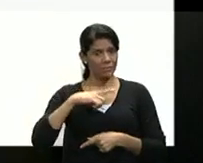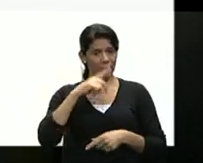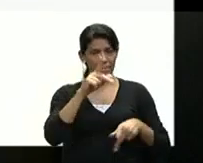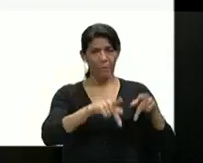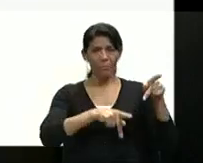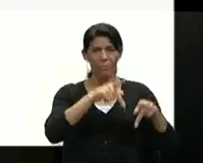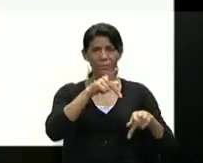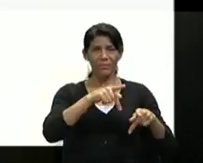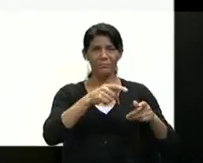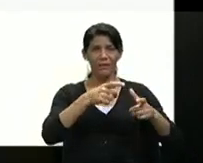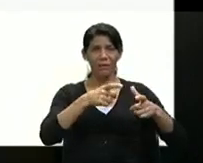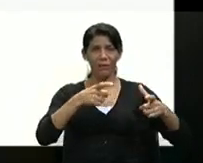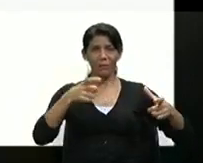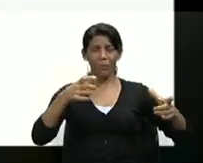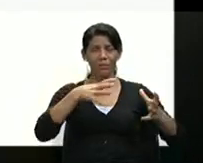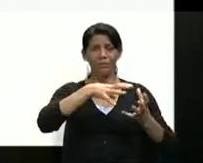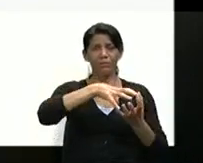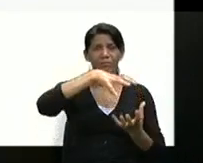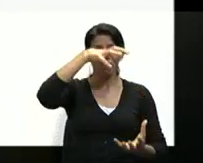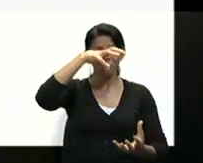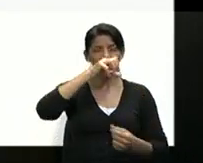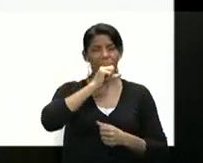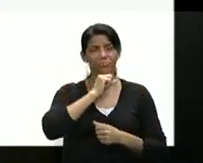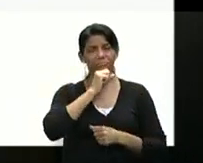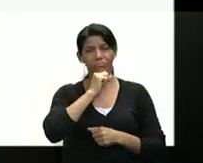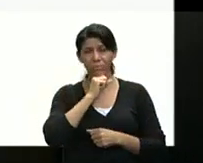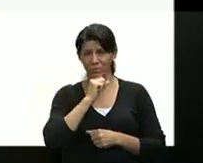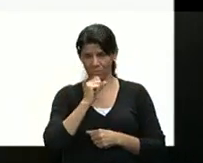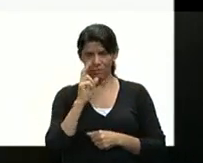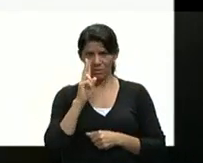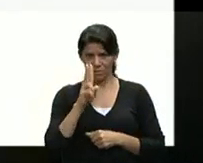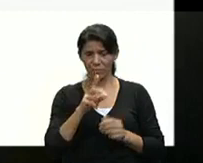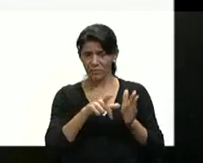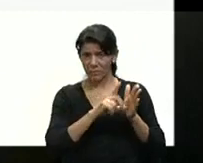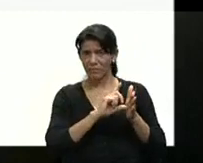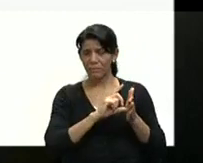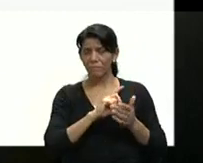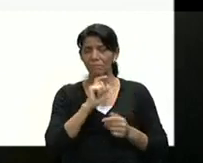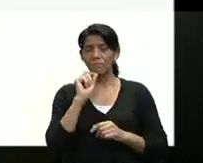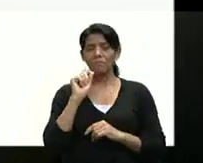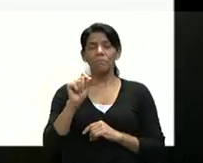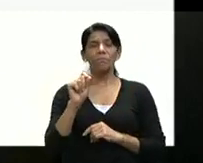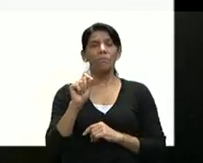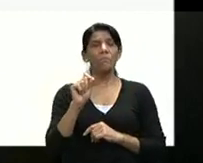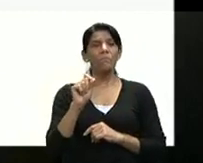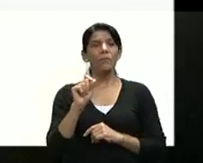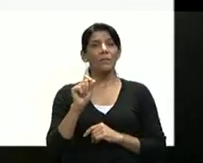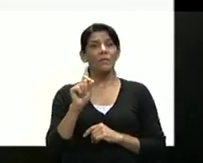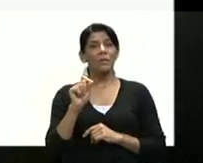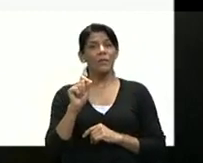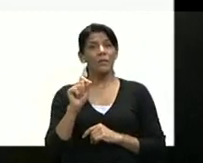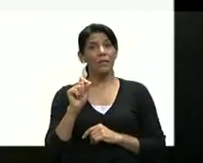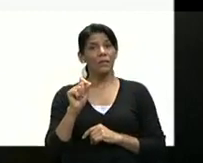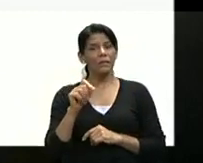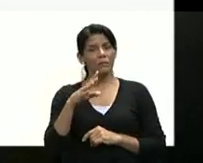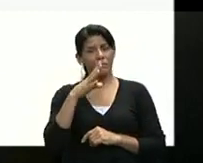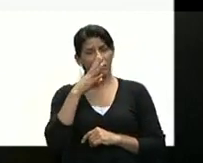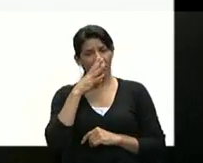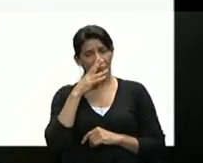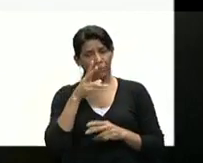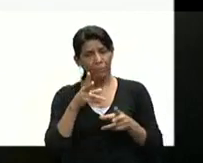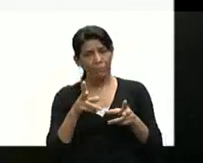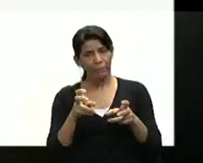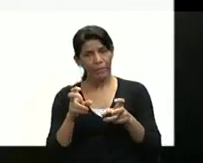população envelhecendo, como nós vimos até o momento, nós